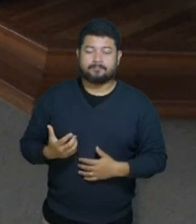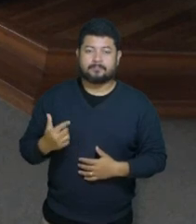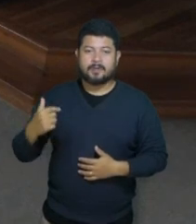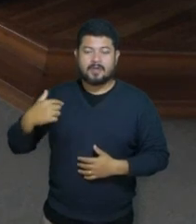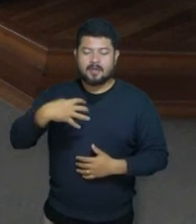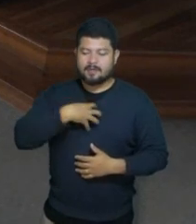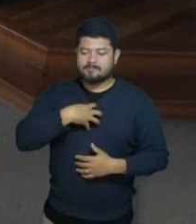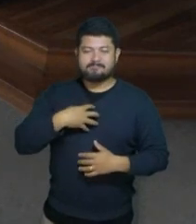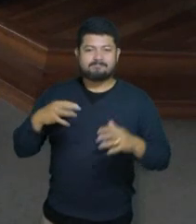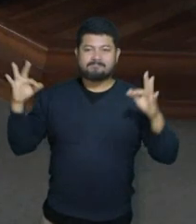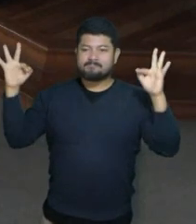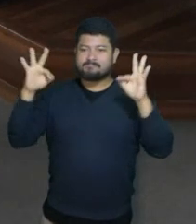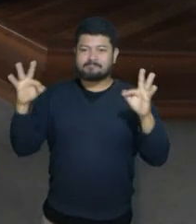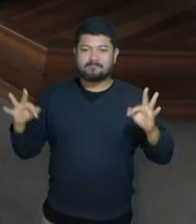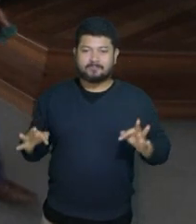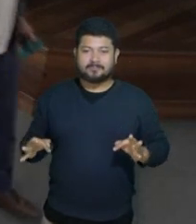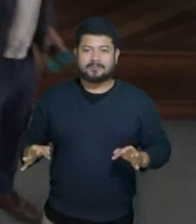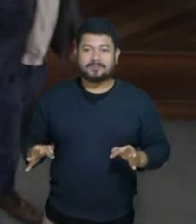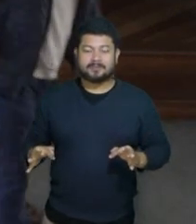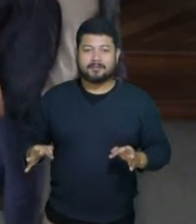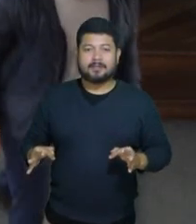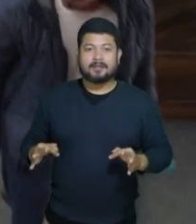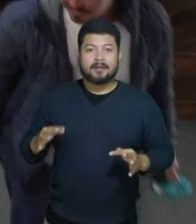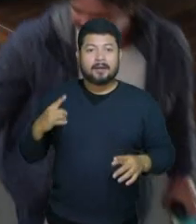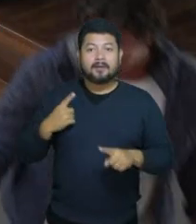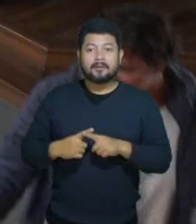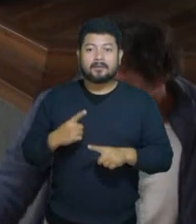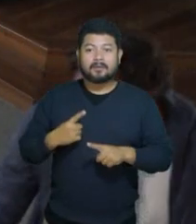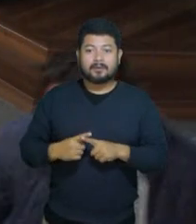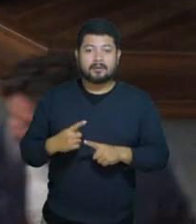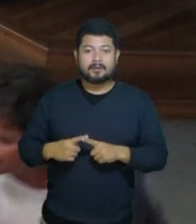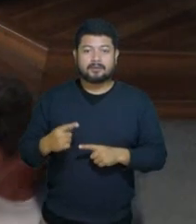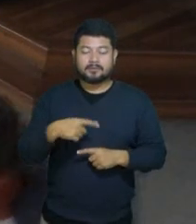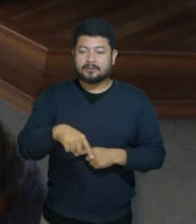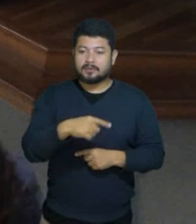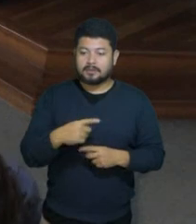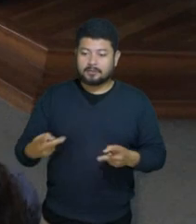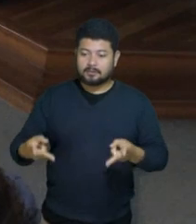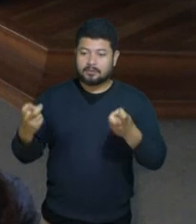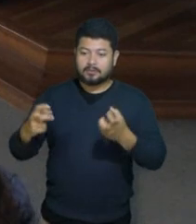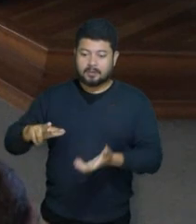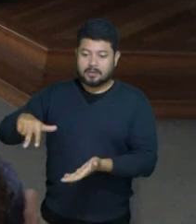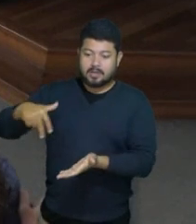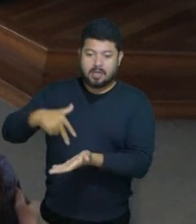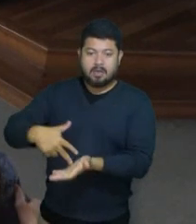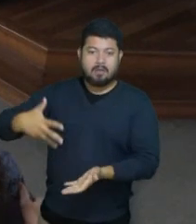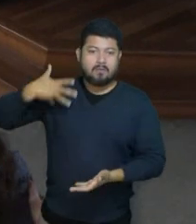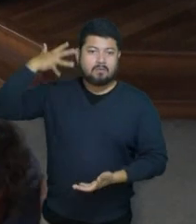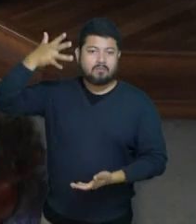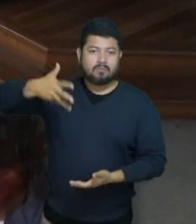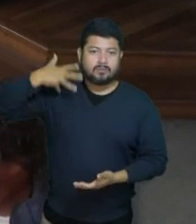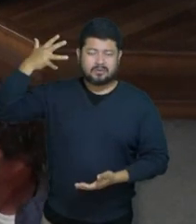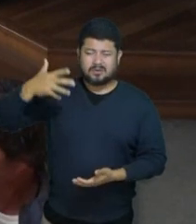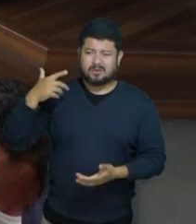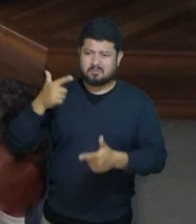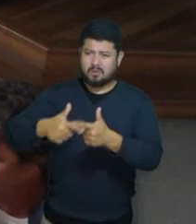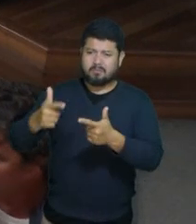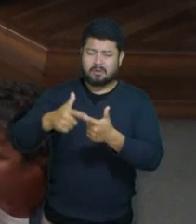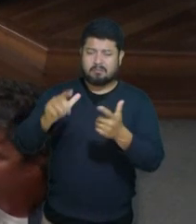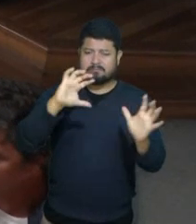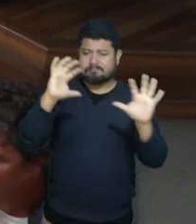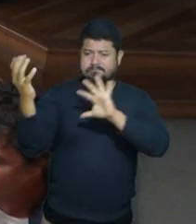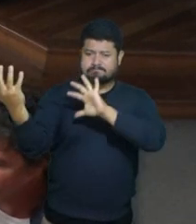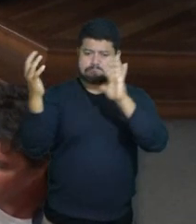muito feliz de, ao mesmo tempo que a gente vê uma palestra super problemática, né, desse momento de crise